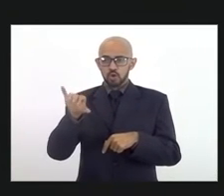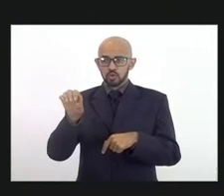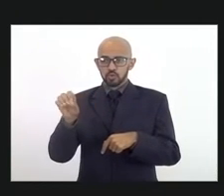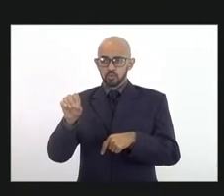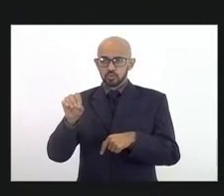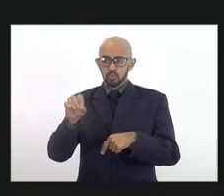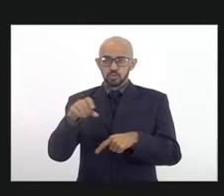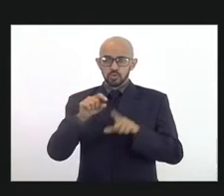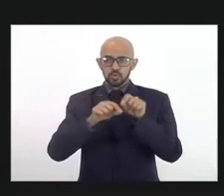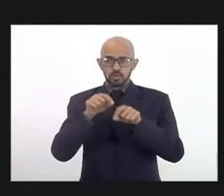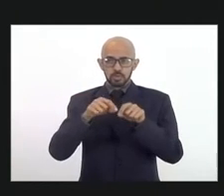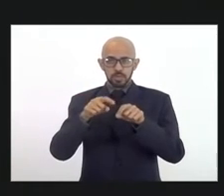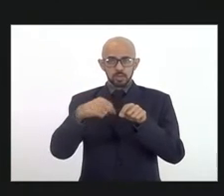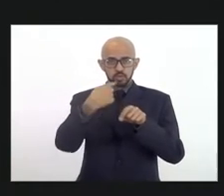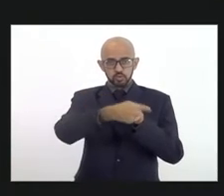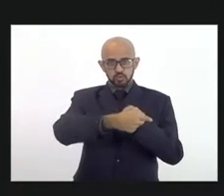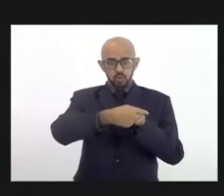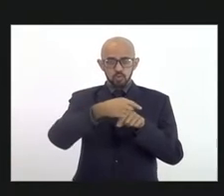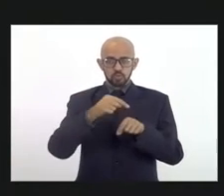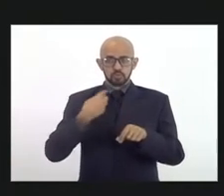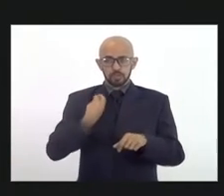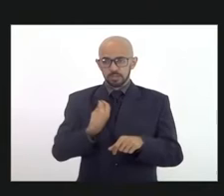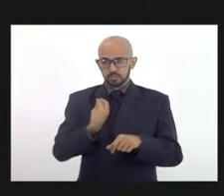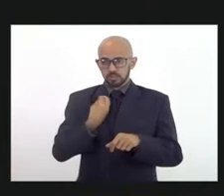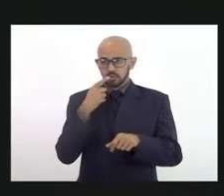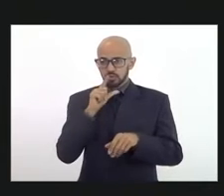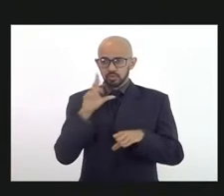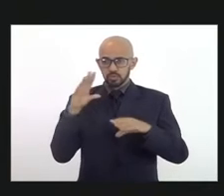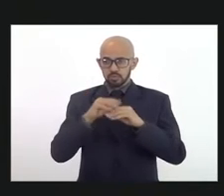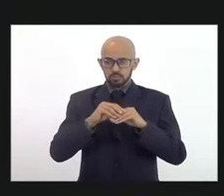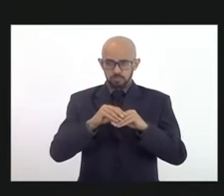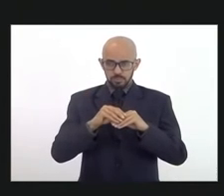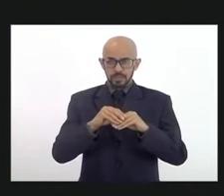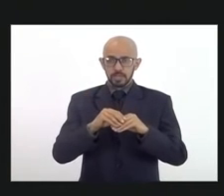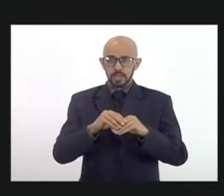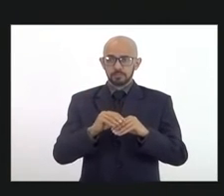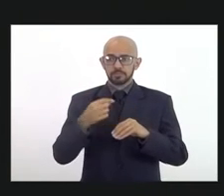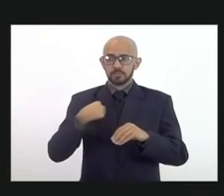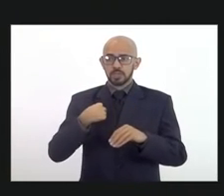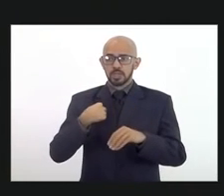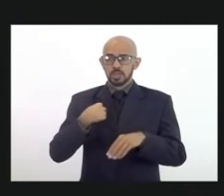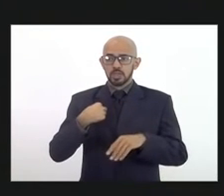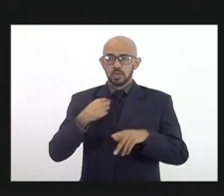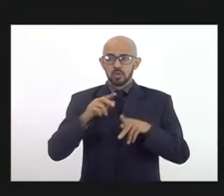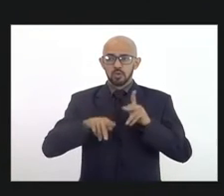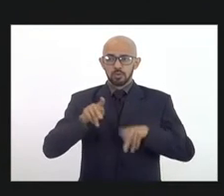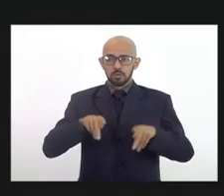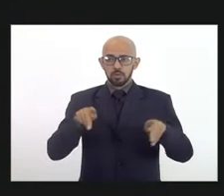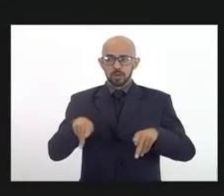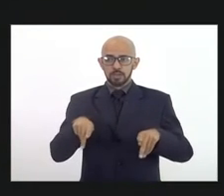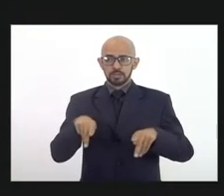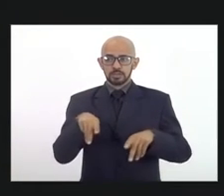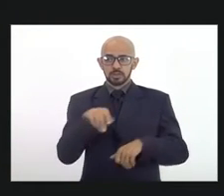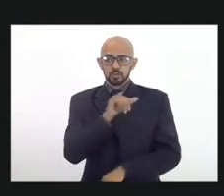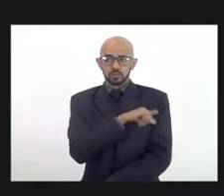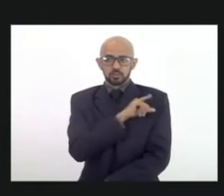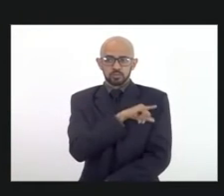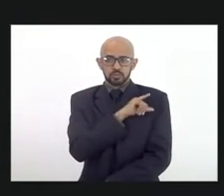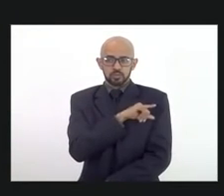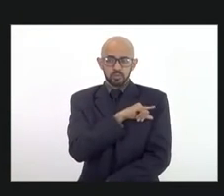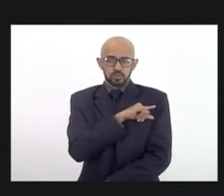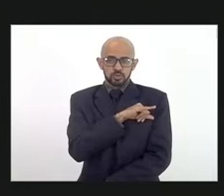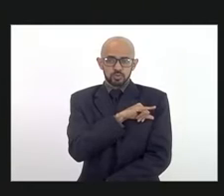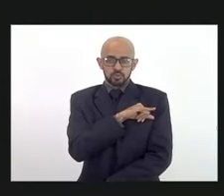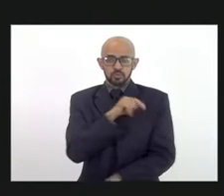os próximos participantes possam contribuir. Como cidadão fluminense, e aí considerando que o Osório comentou